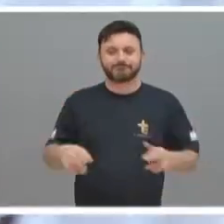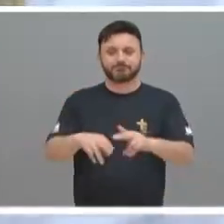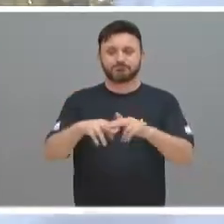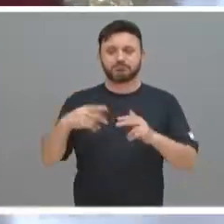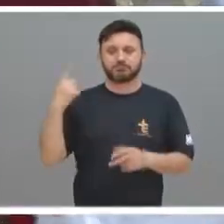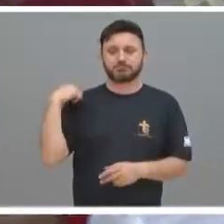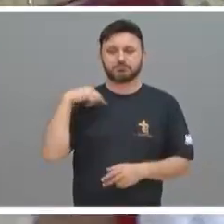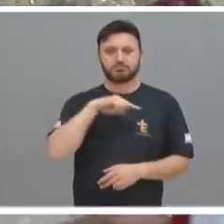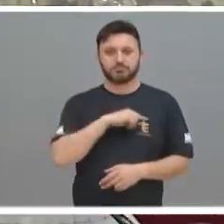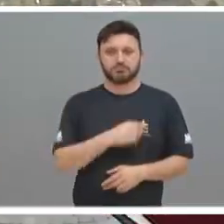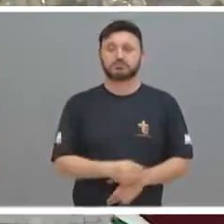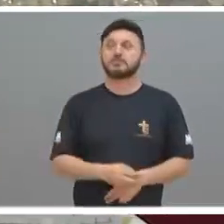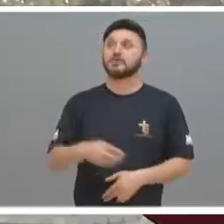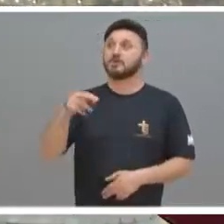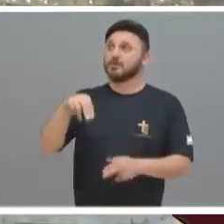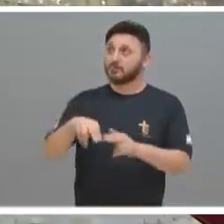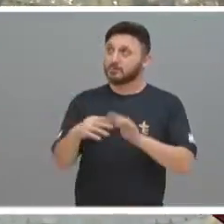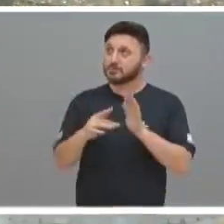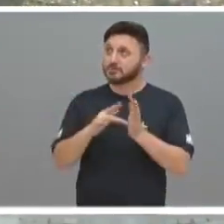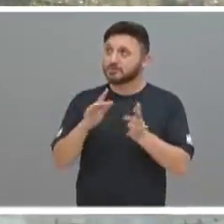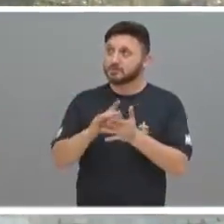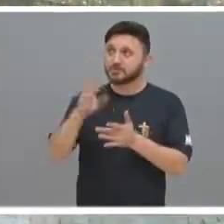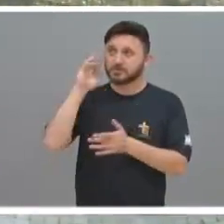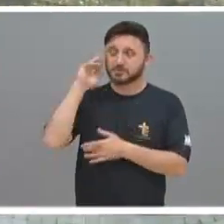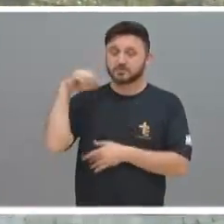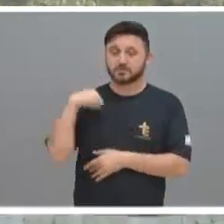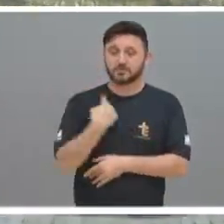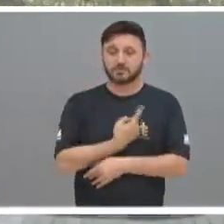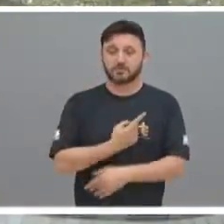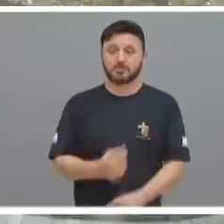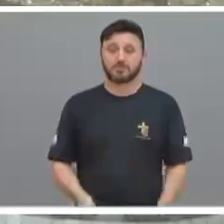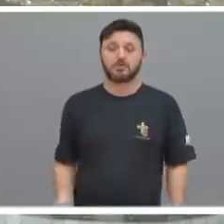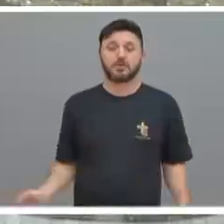por Cristo nosso Senhor.